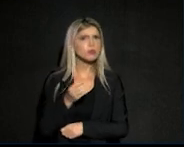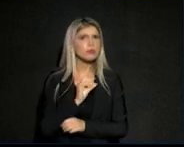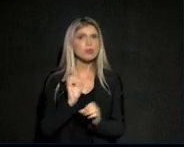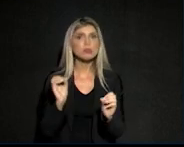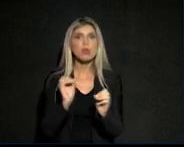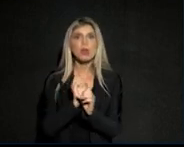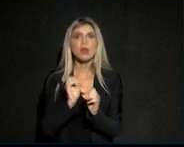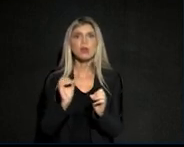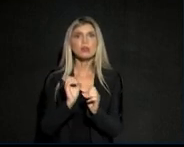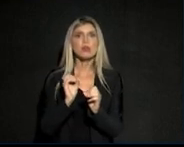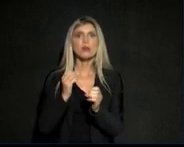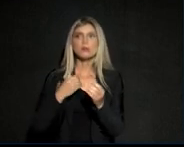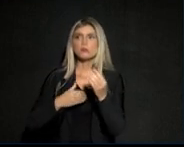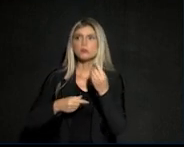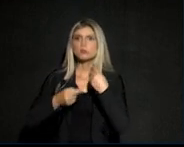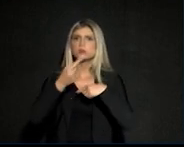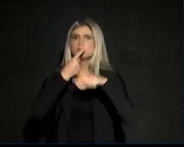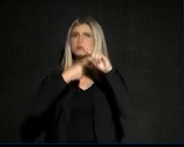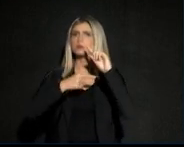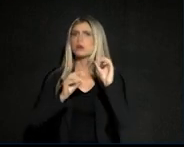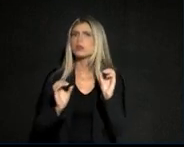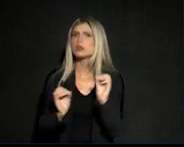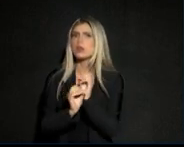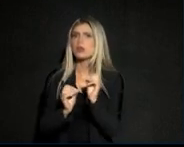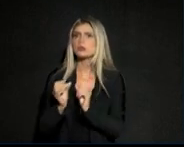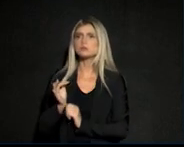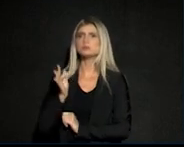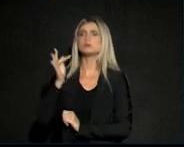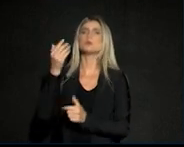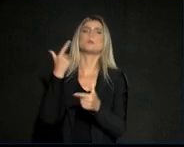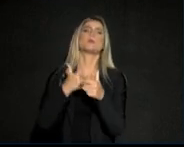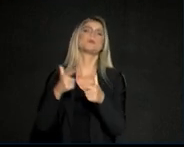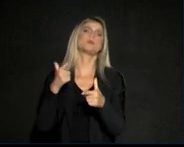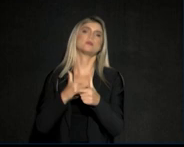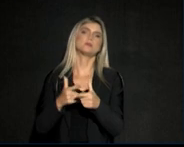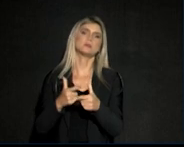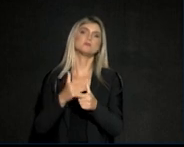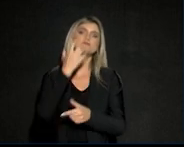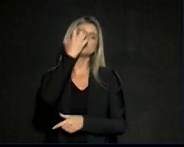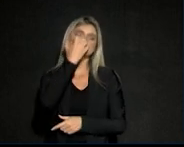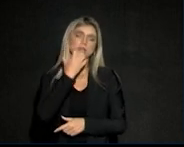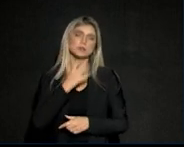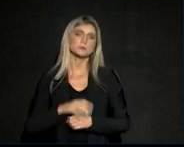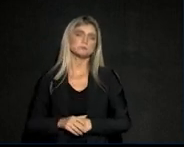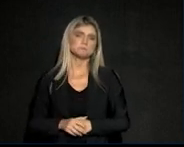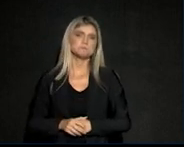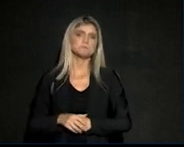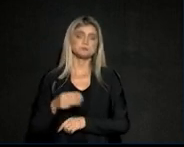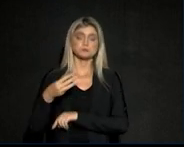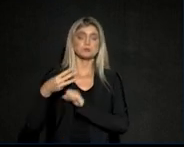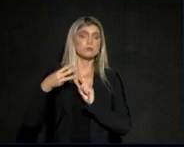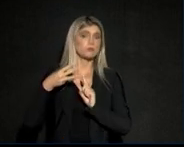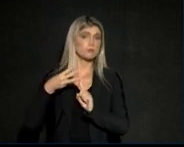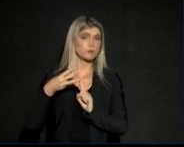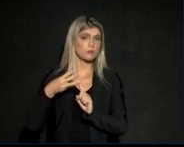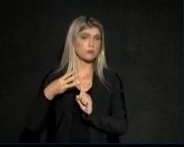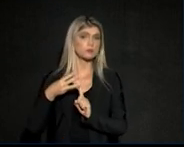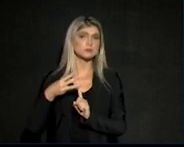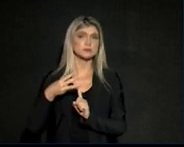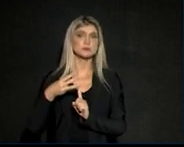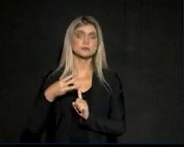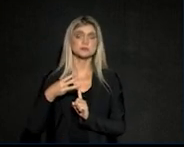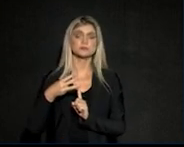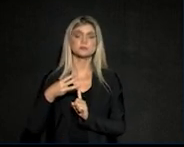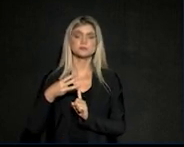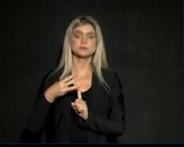vai mente vai ter um problema Grande pela frente e termos de qualidade do seu do seu serviço do seu produto a terceira coisa que esse banco não vai